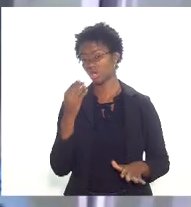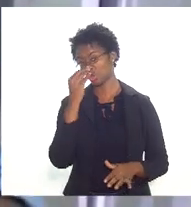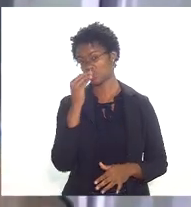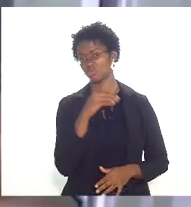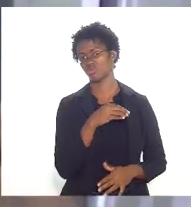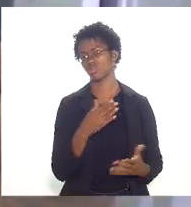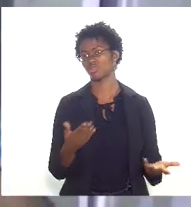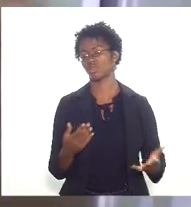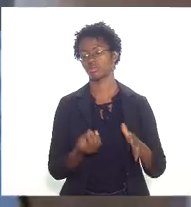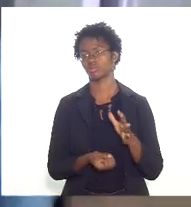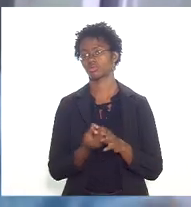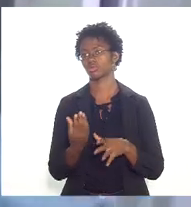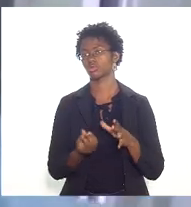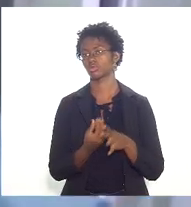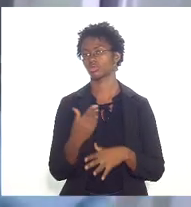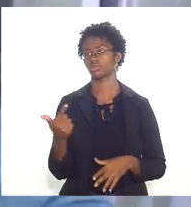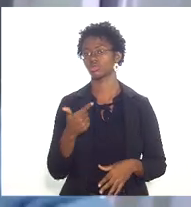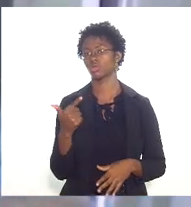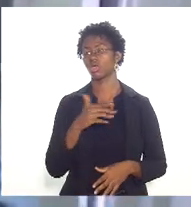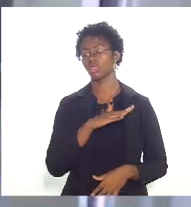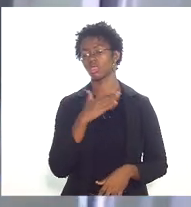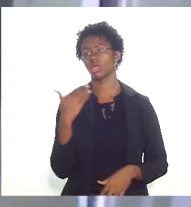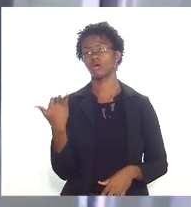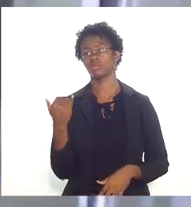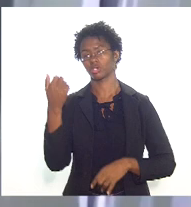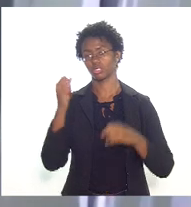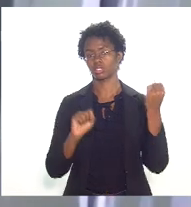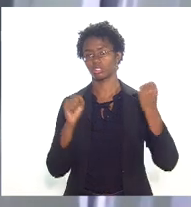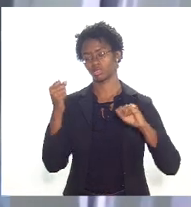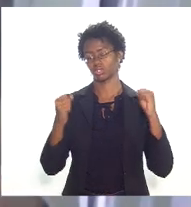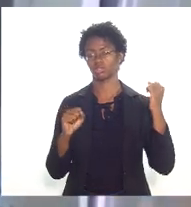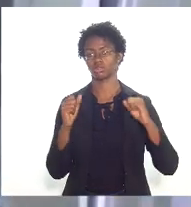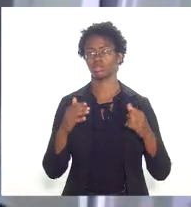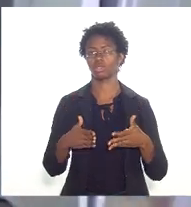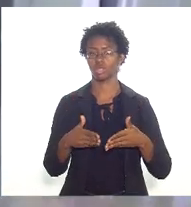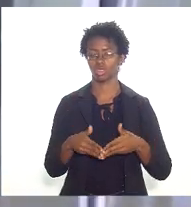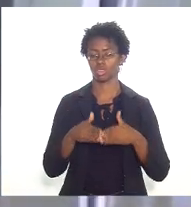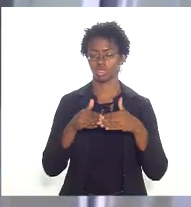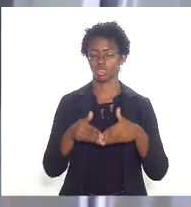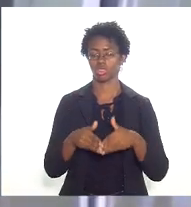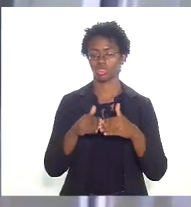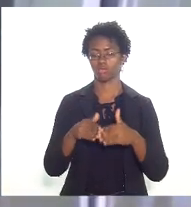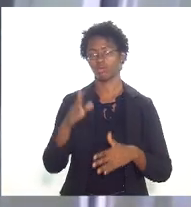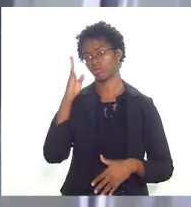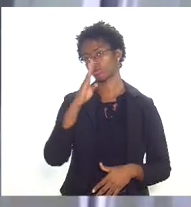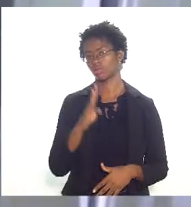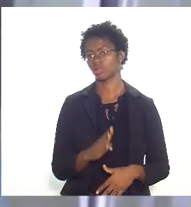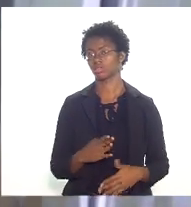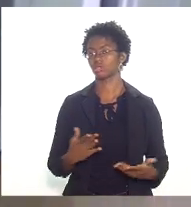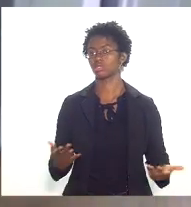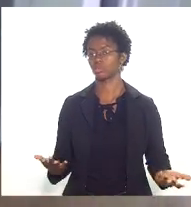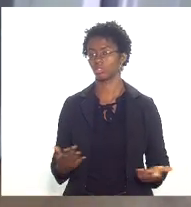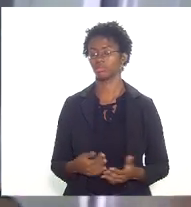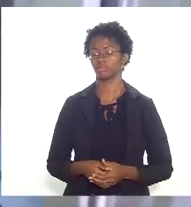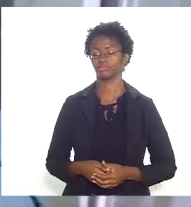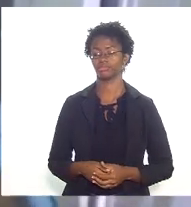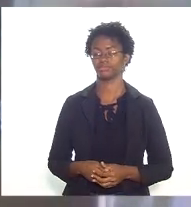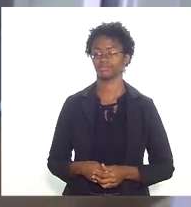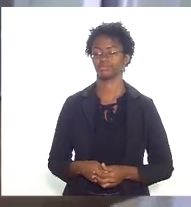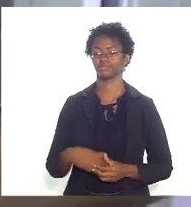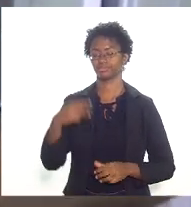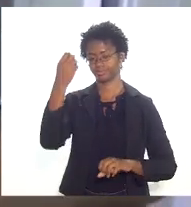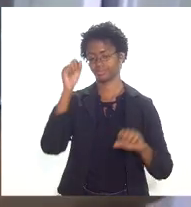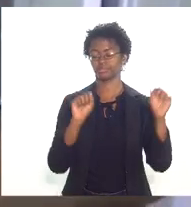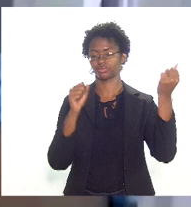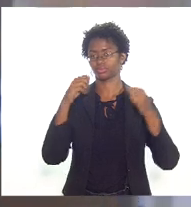produziu mais perto de segunda a morte da indústria naval no Brasil e no Rio de Janeiro em particular e onde as indústria foi o